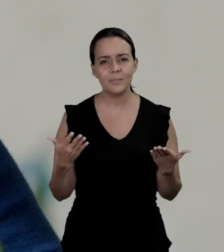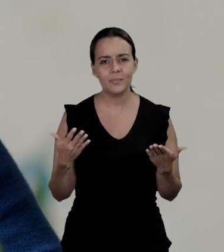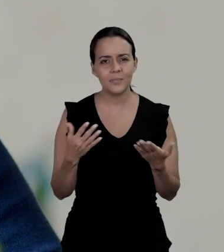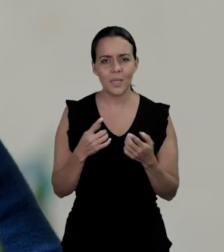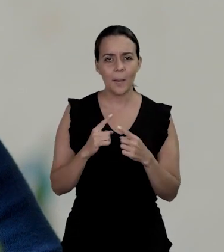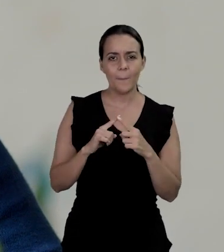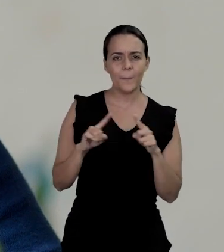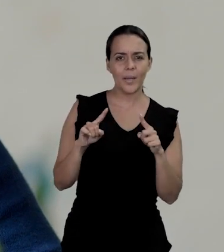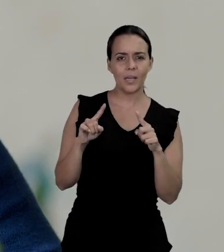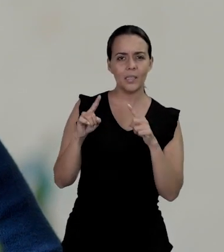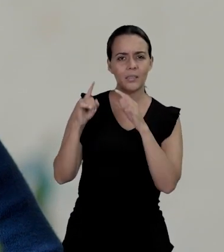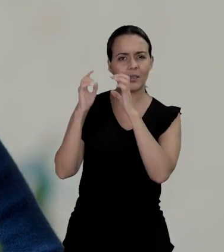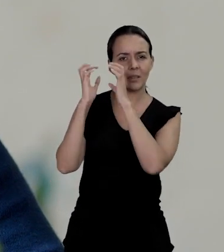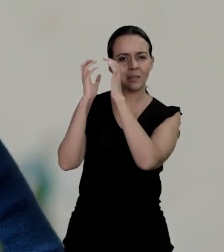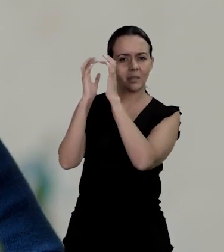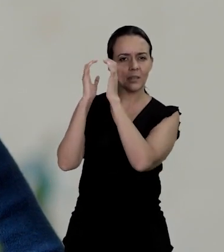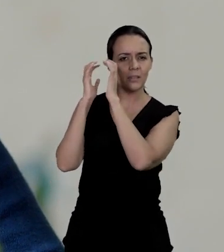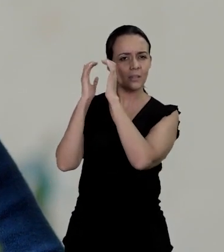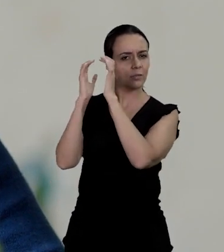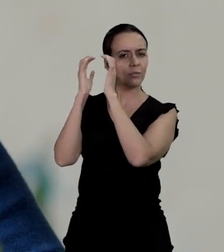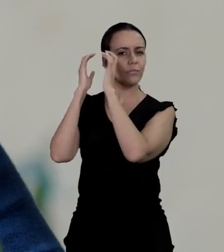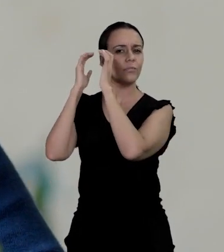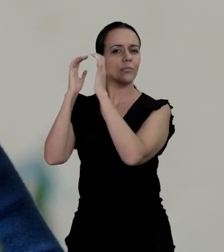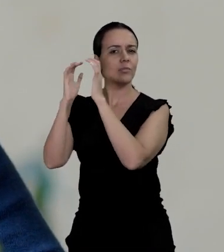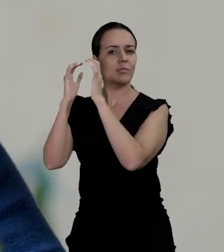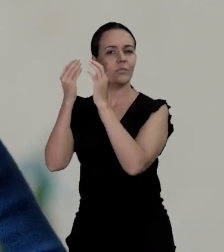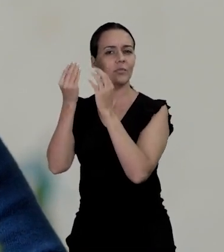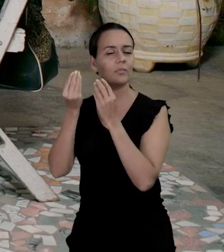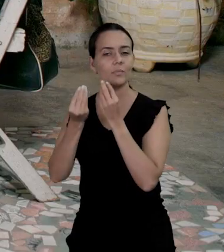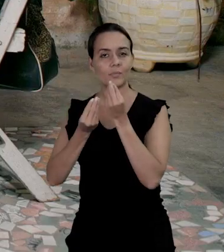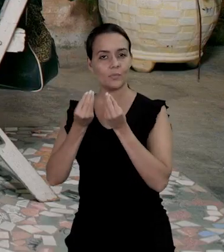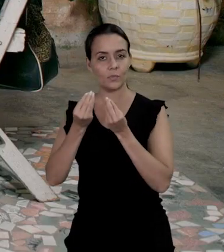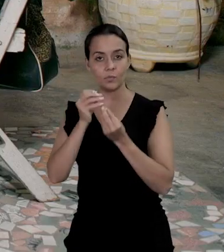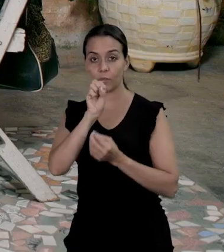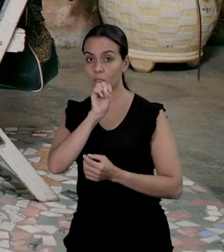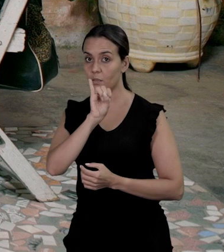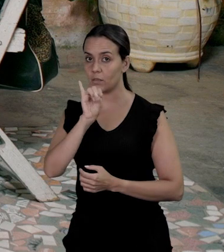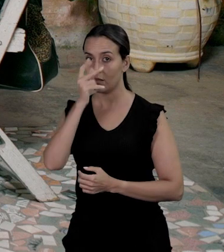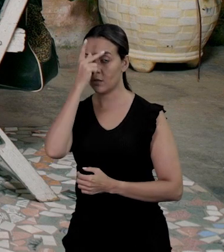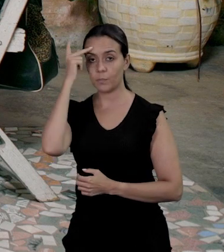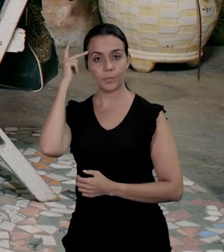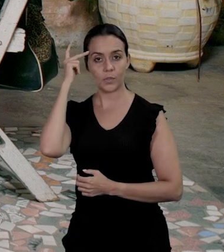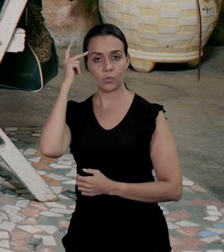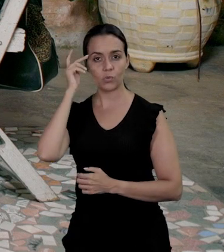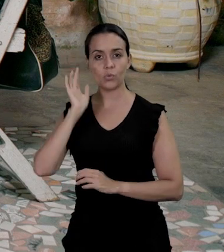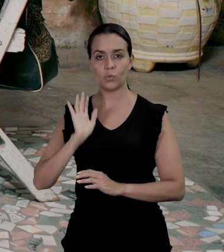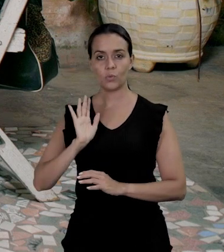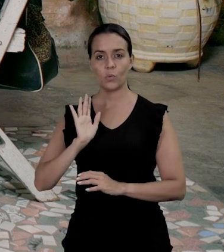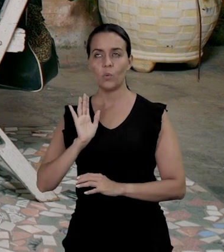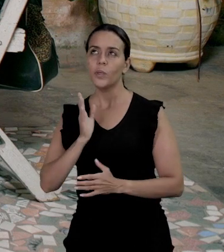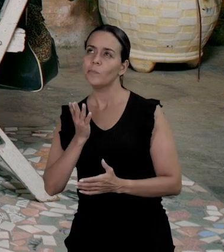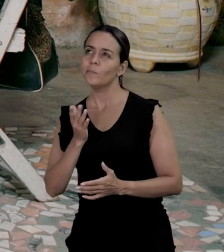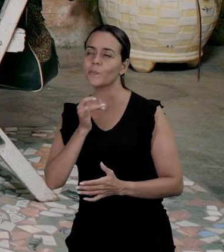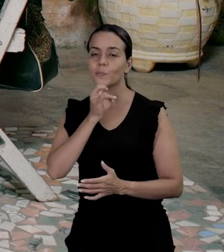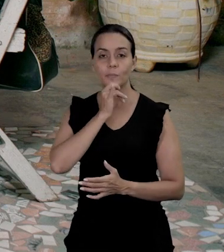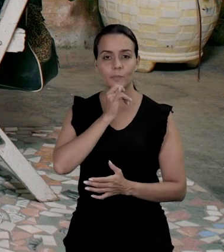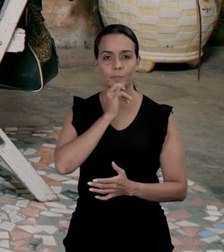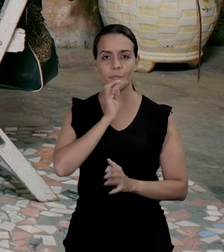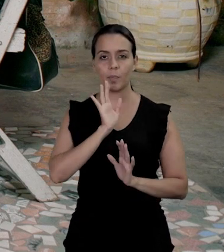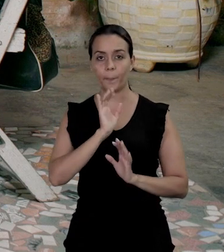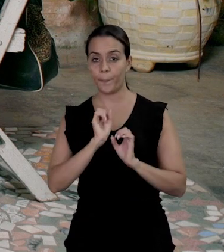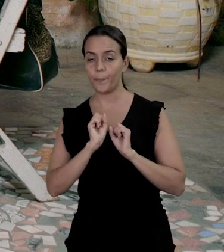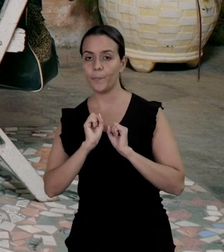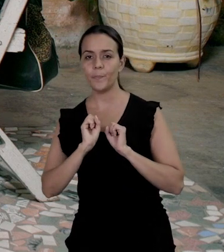realidade mental também é muito fluida e não existe. Se uma pessoa, de repente,